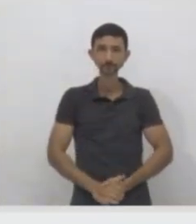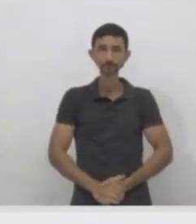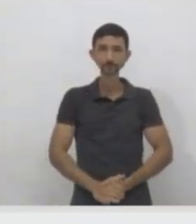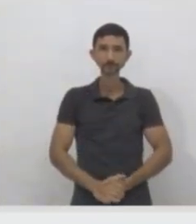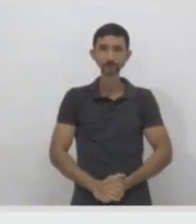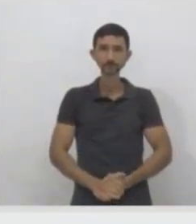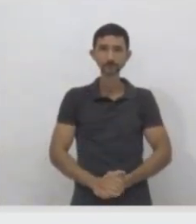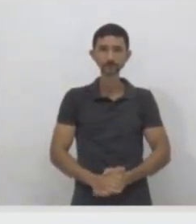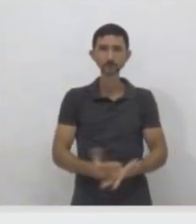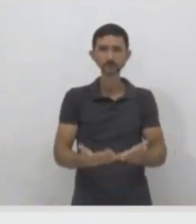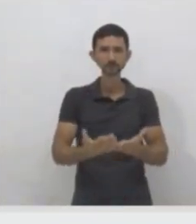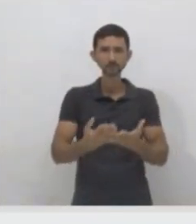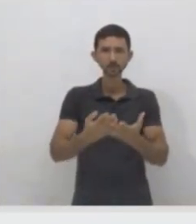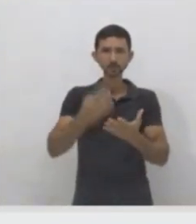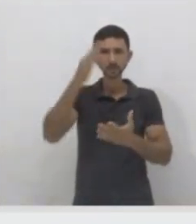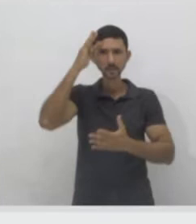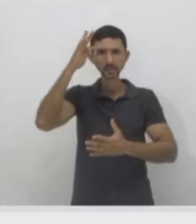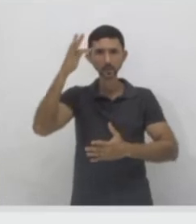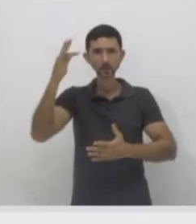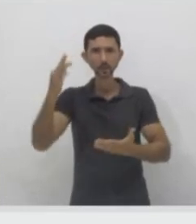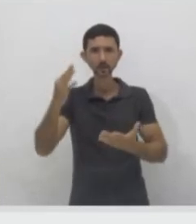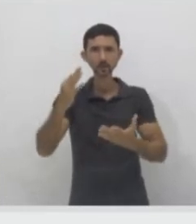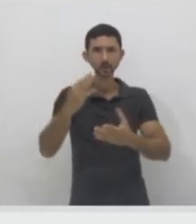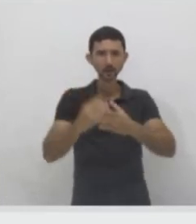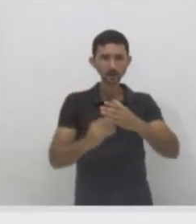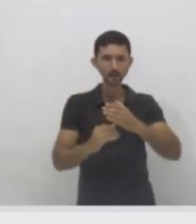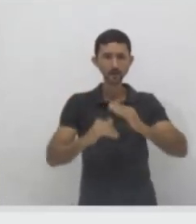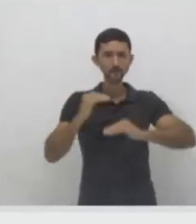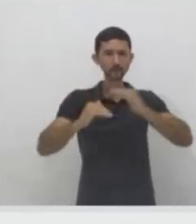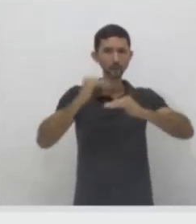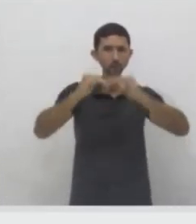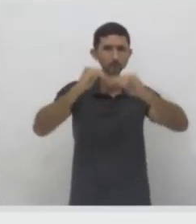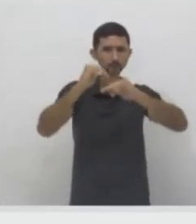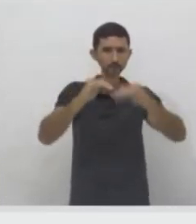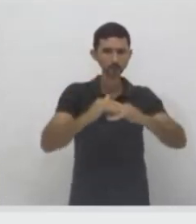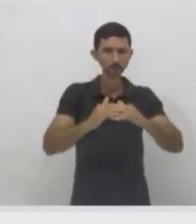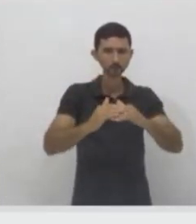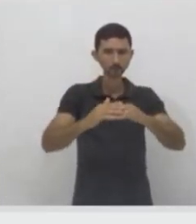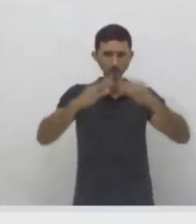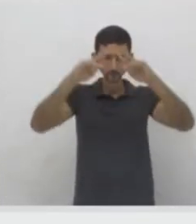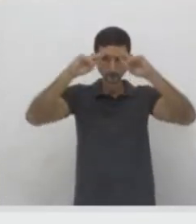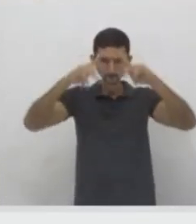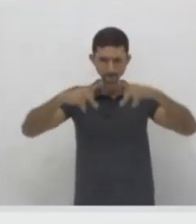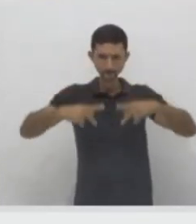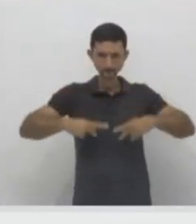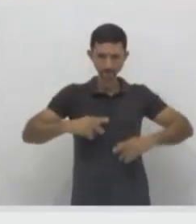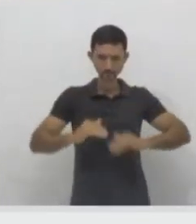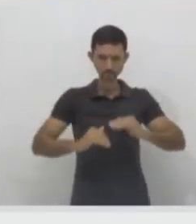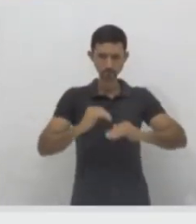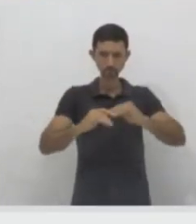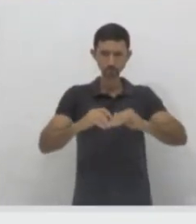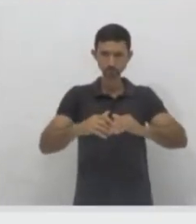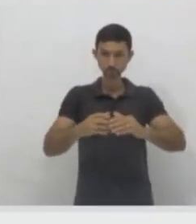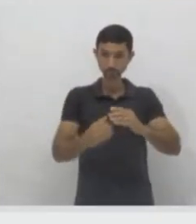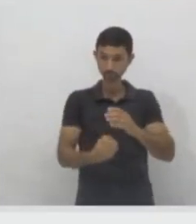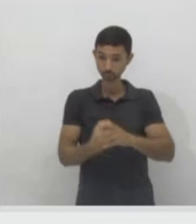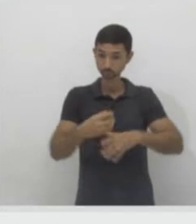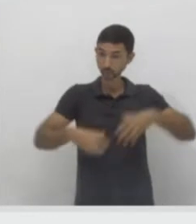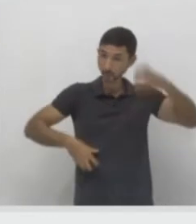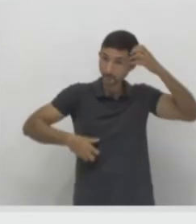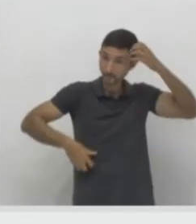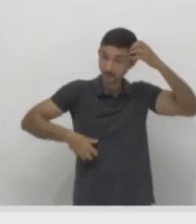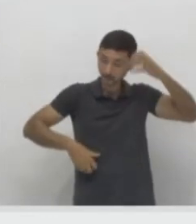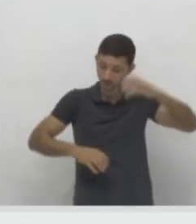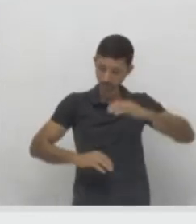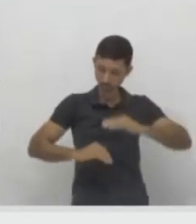Segundo a teoria da evolução, o homem moderno, ou seja, nós, foi se formando a partir de um grupo de primatas que foram capazes de ficar